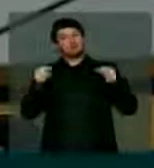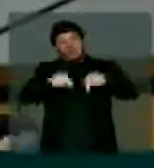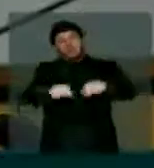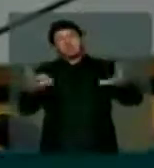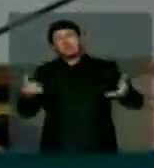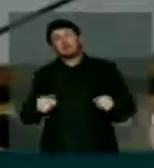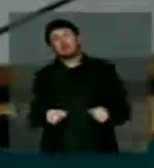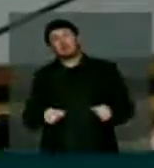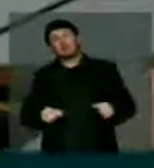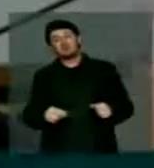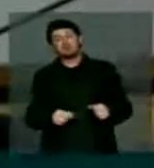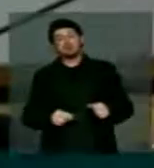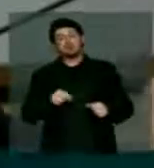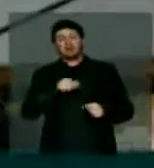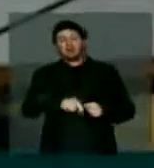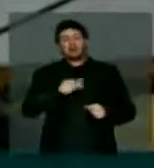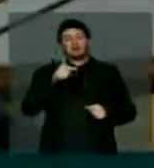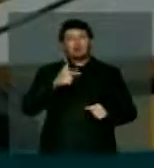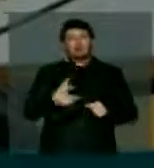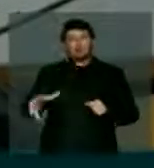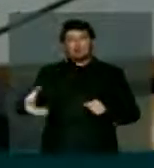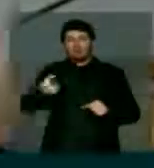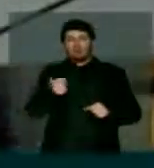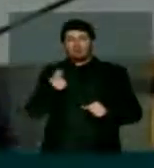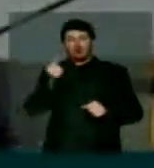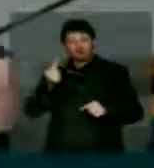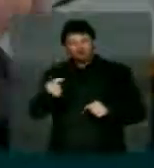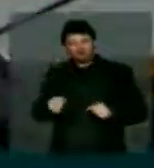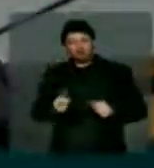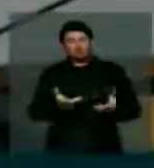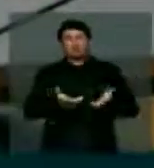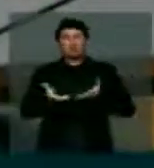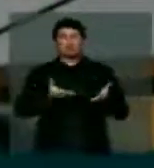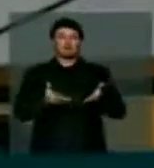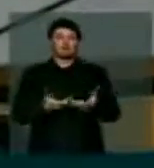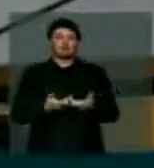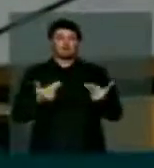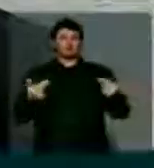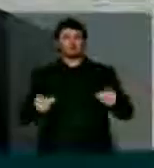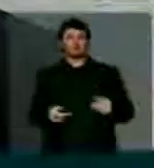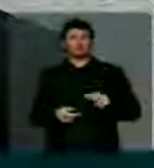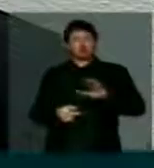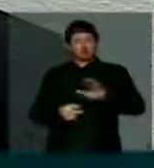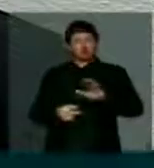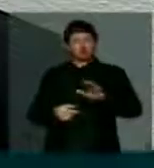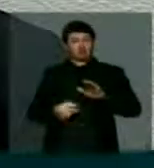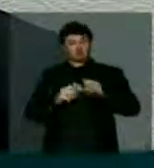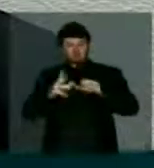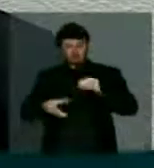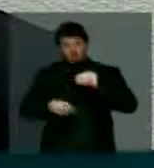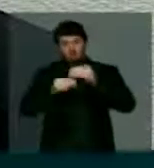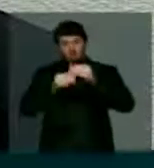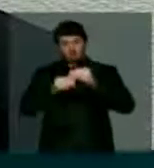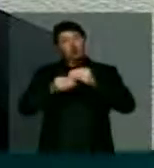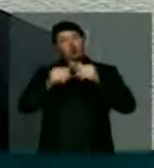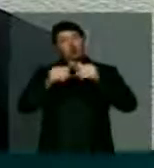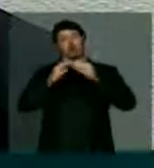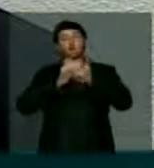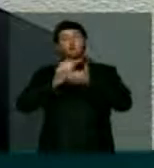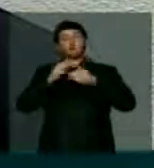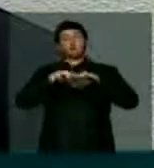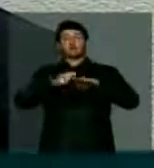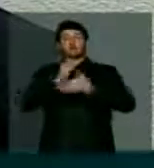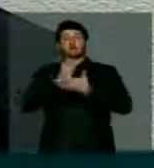que é o fato, ela não tinha condições de aportar recursos para poder atender a demanda. Não aportando seria diluída, como de fato começou a